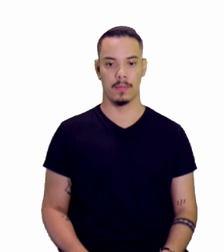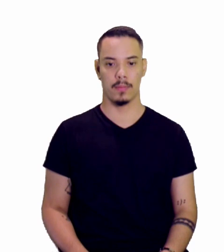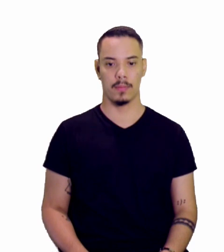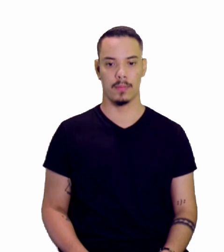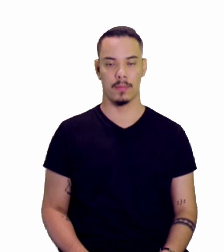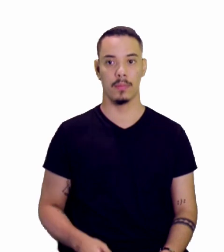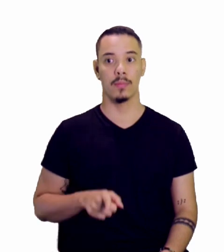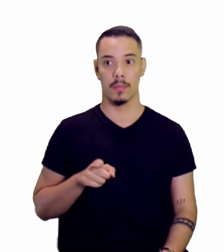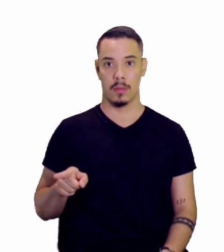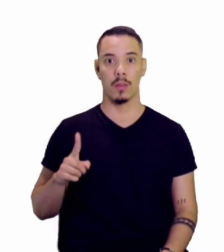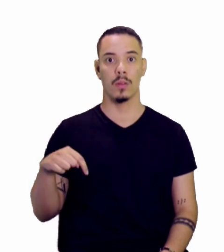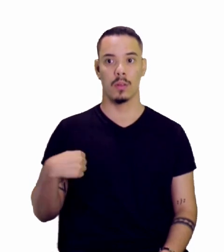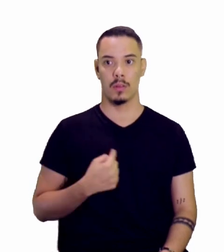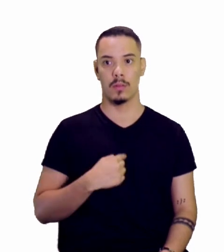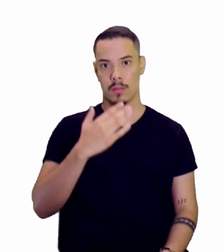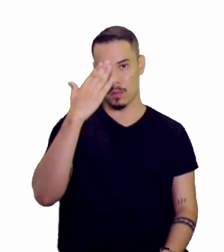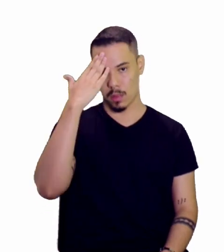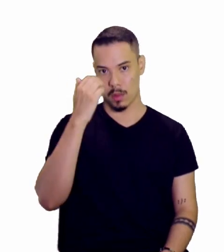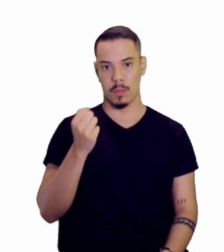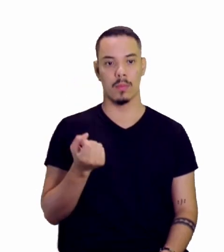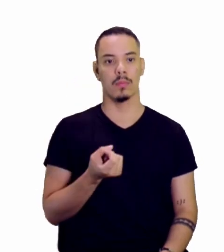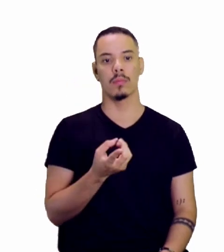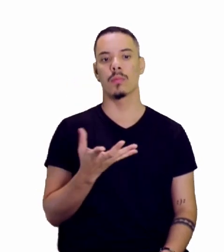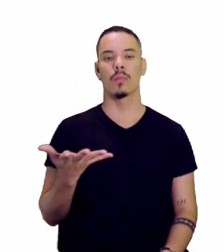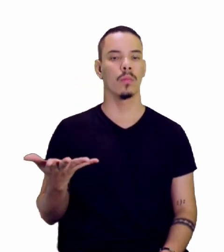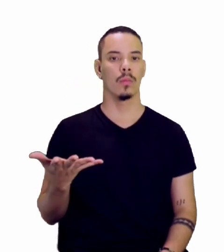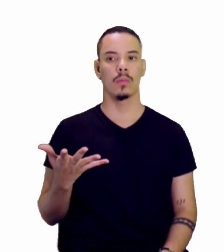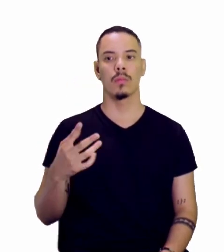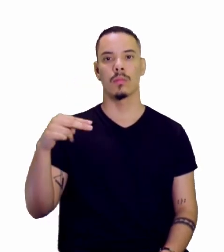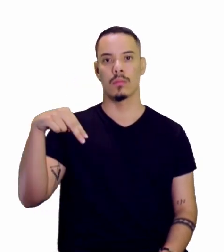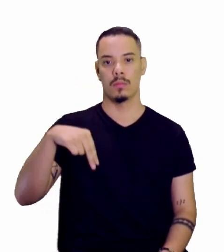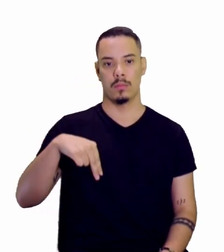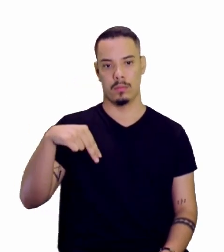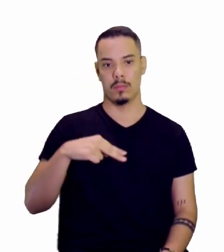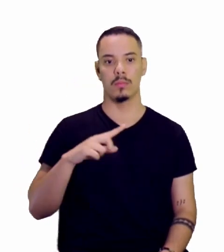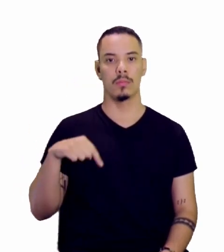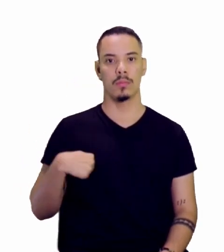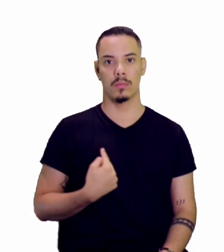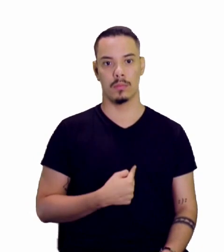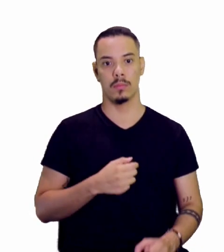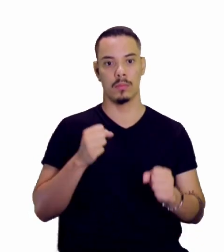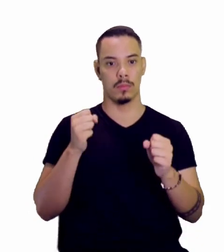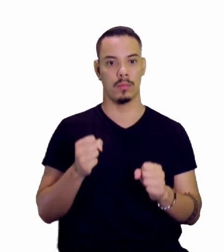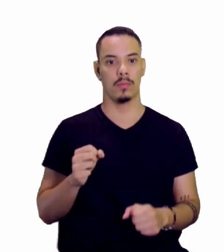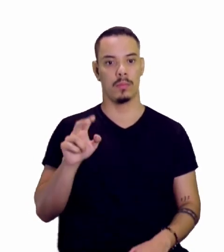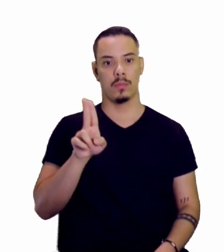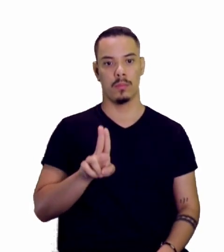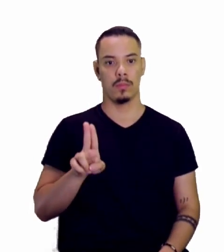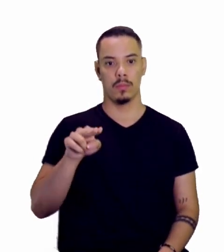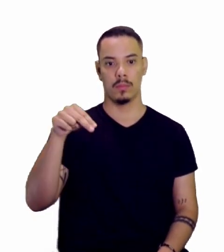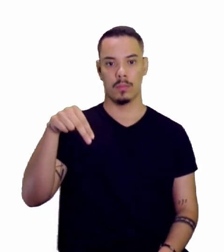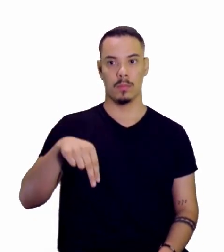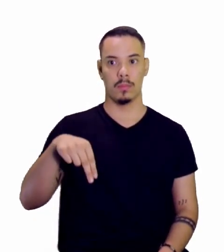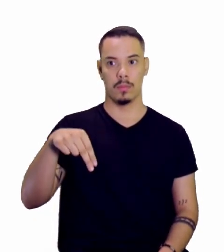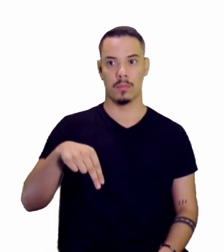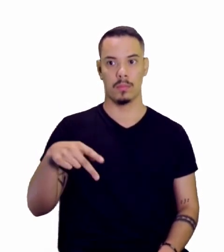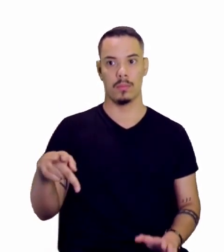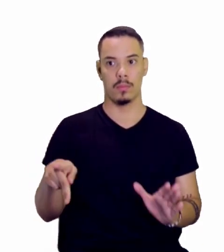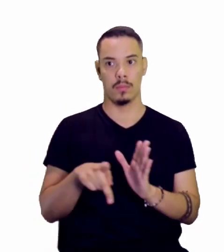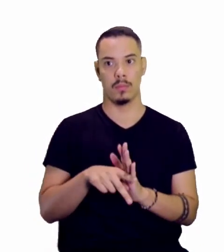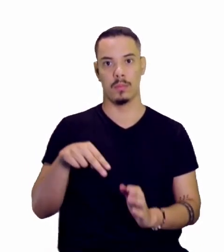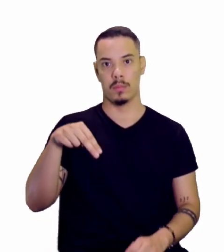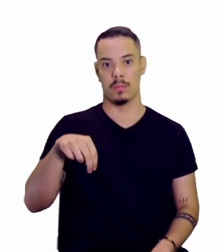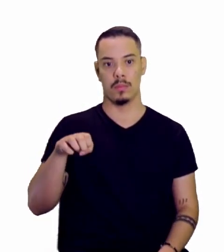Isso aqui nós sabemos que equivale a quanto? Newton, né? Nós podemos utilizar apenas o N, Newton,